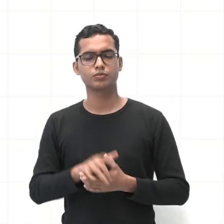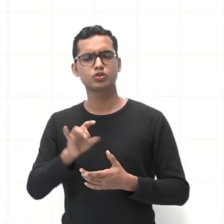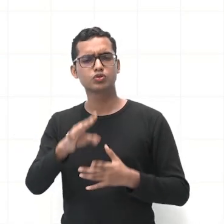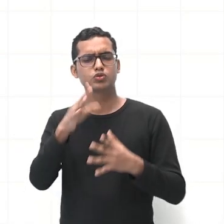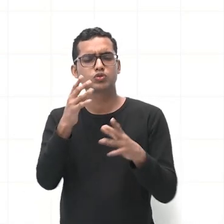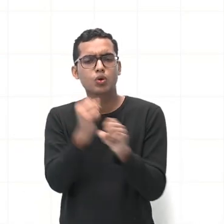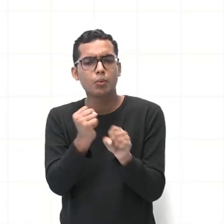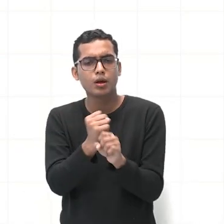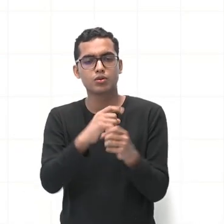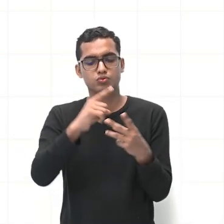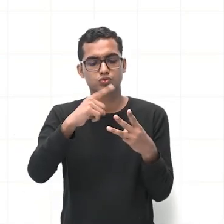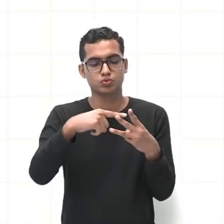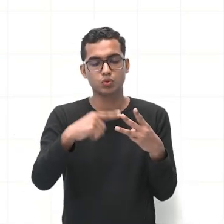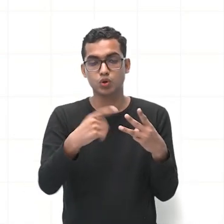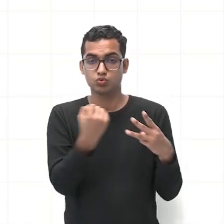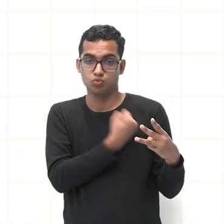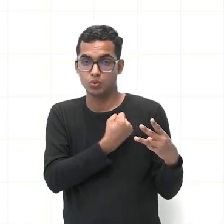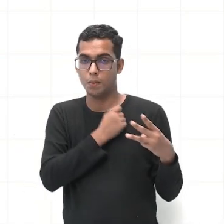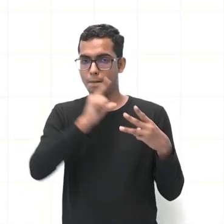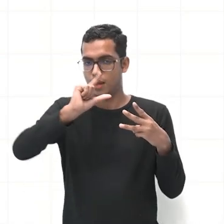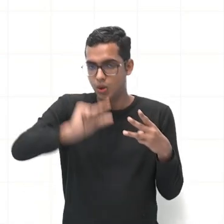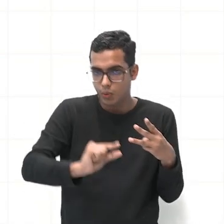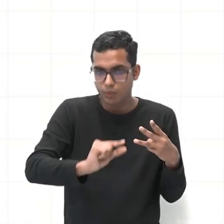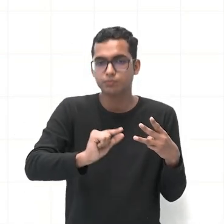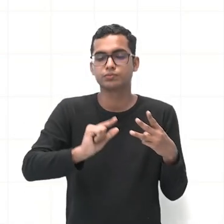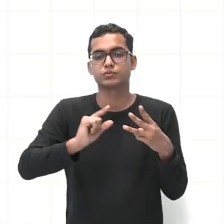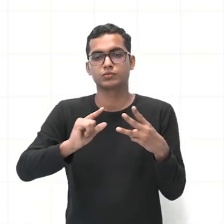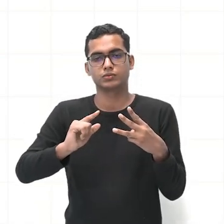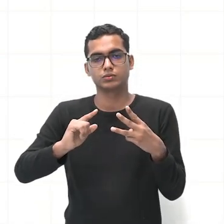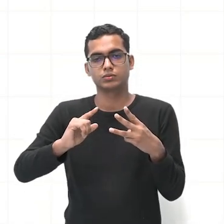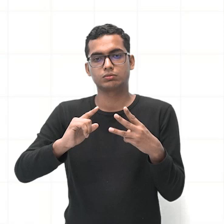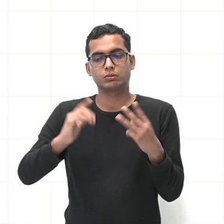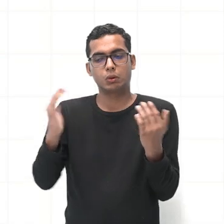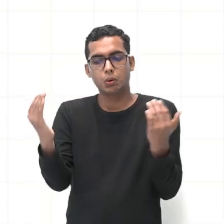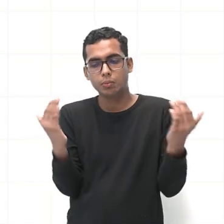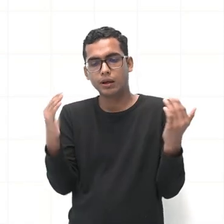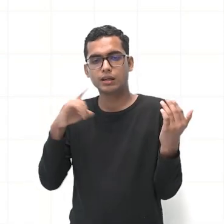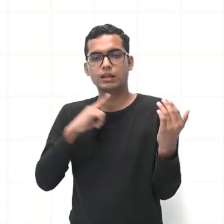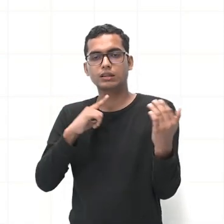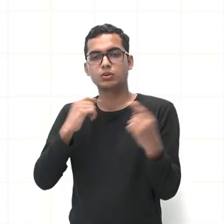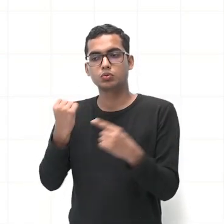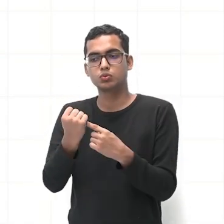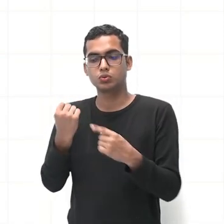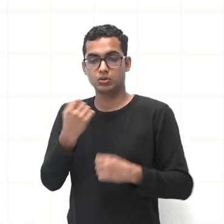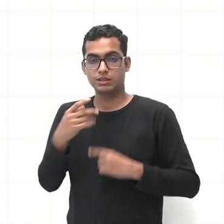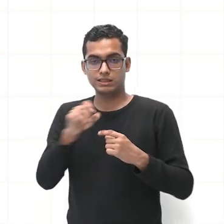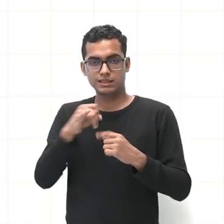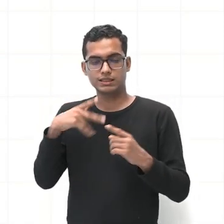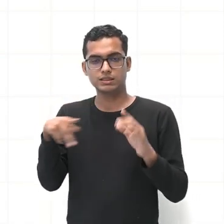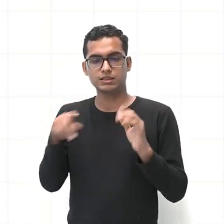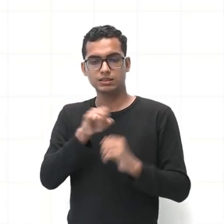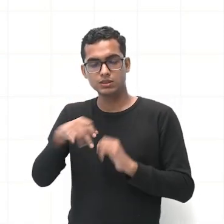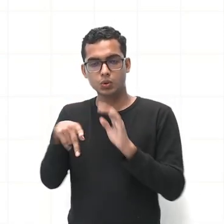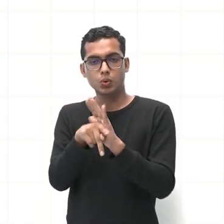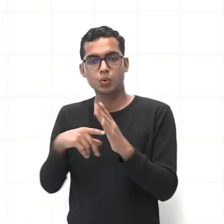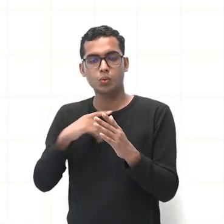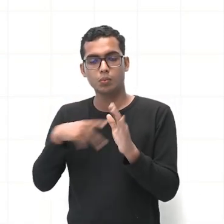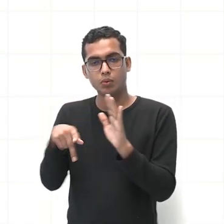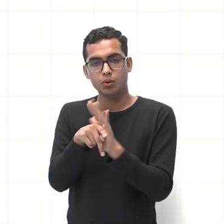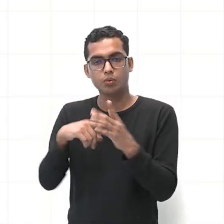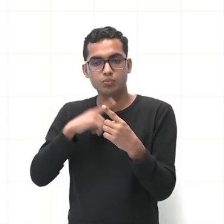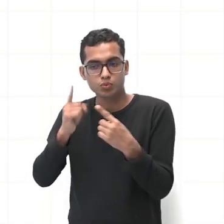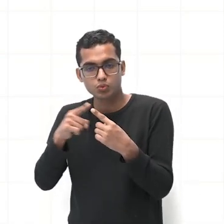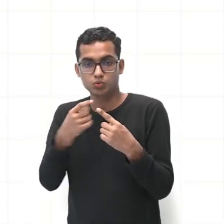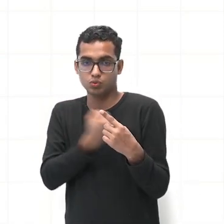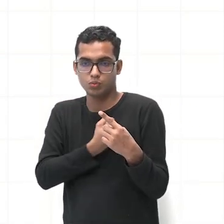verificar se essa soma é maior do que o outro segmento, do que o maior segmento. Agora, como é que nós